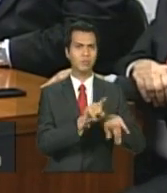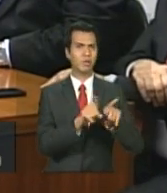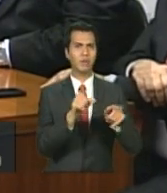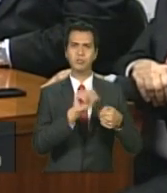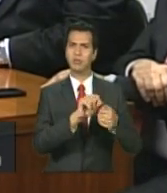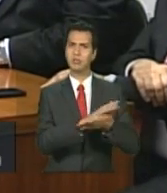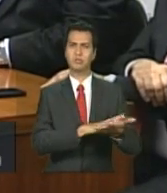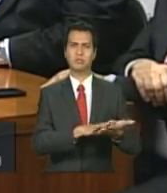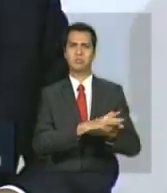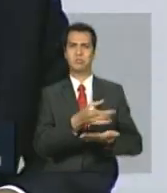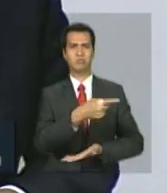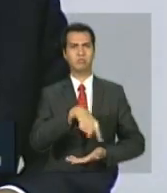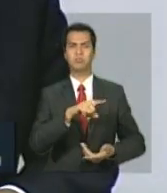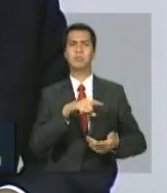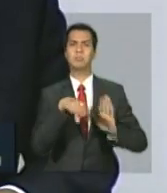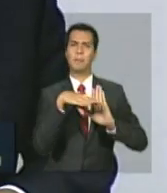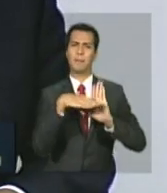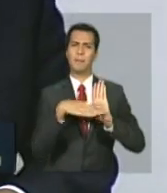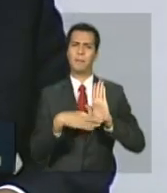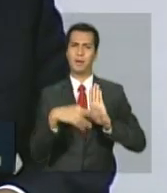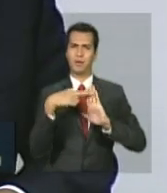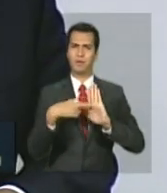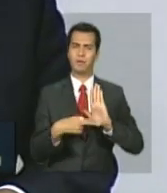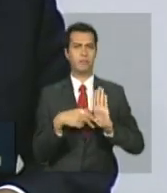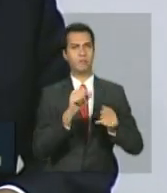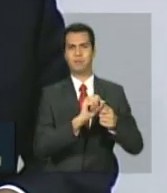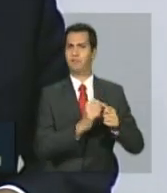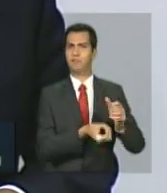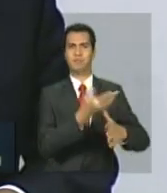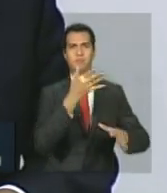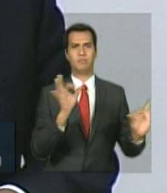sendo cumprido aquele que era o objeto do convênio.